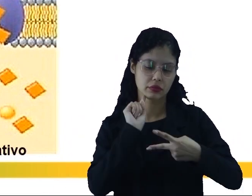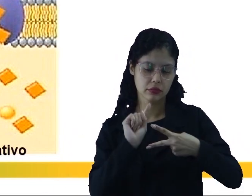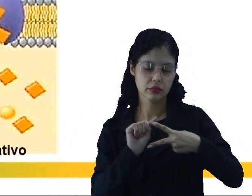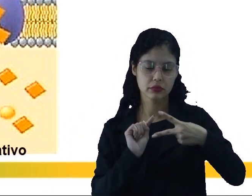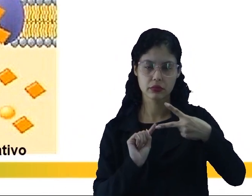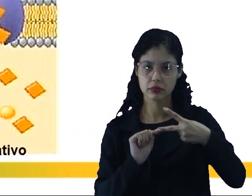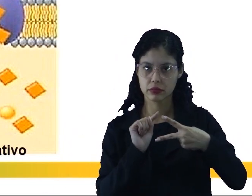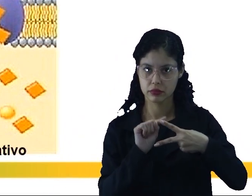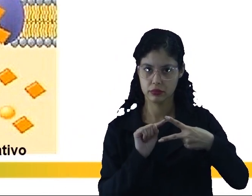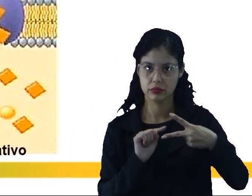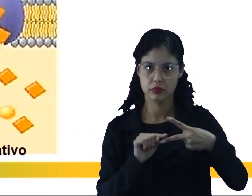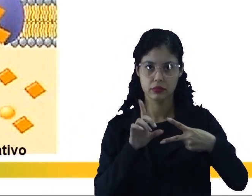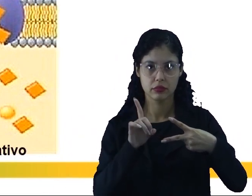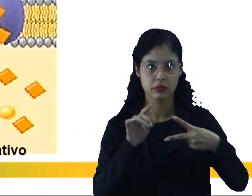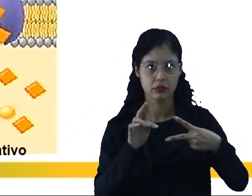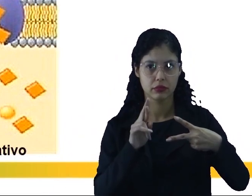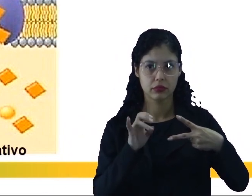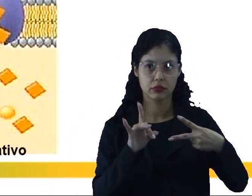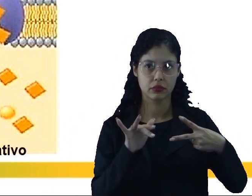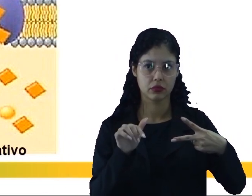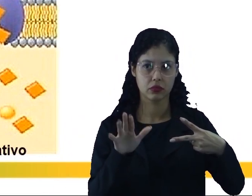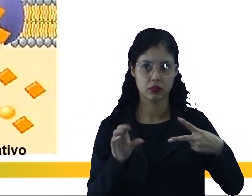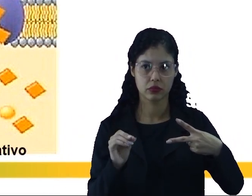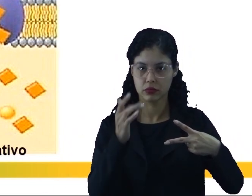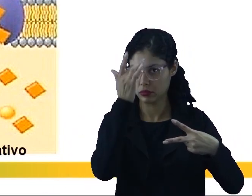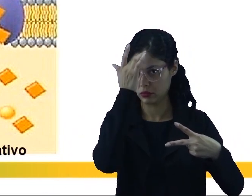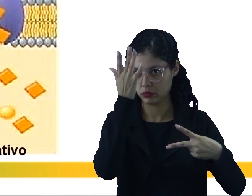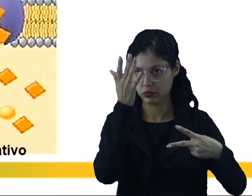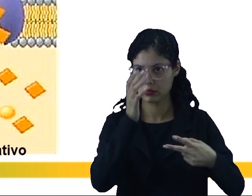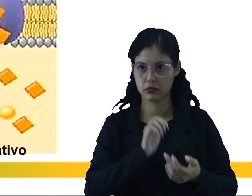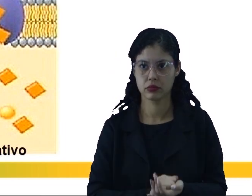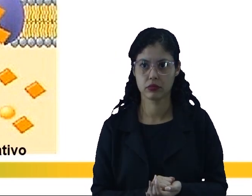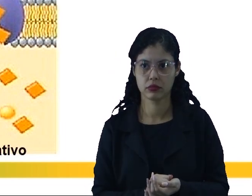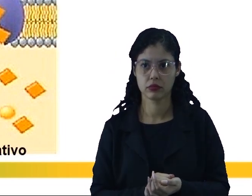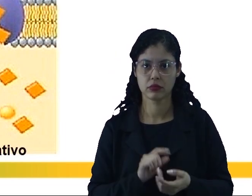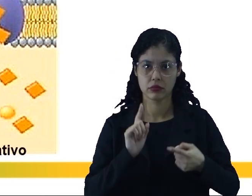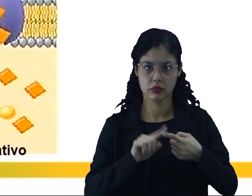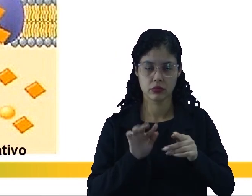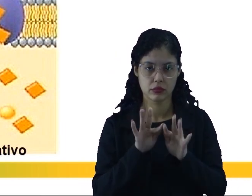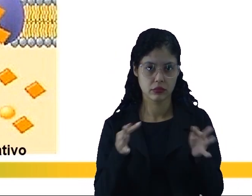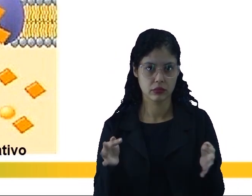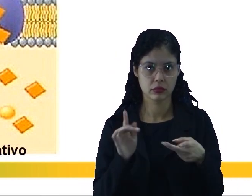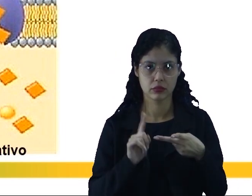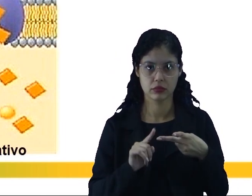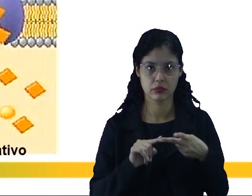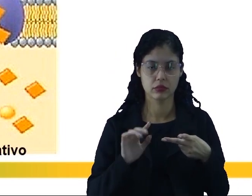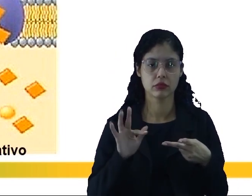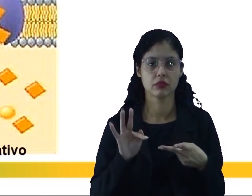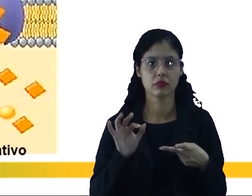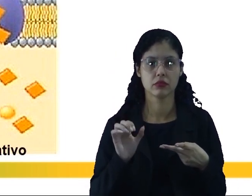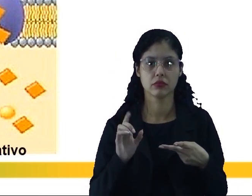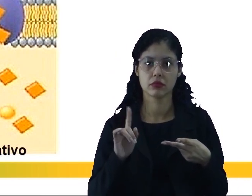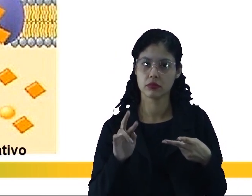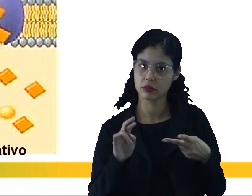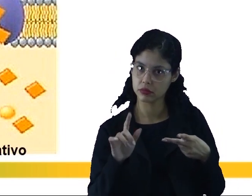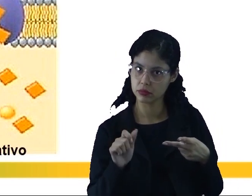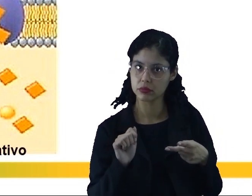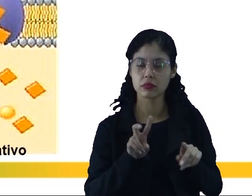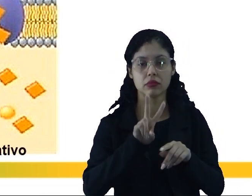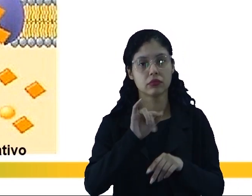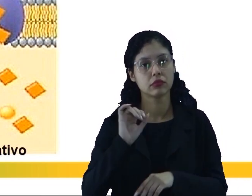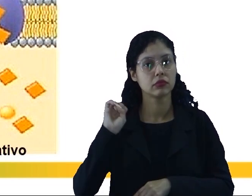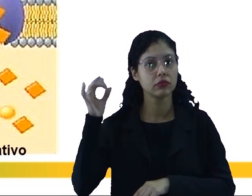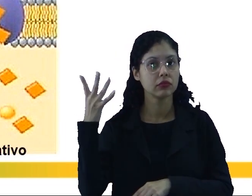tipos chamados de difusão facilitada. Então, eu tenho a difusão simples e a facilitada. A facilitada, ela